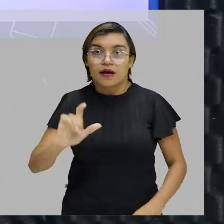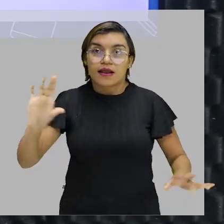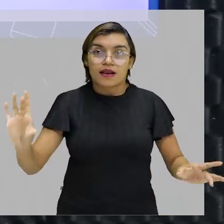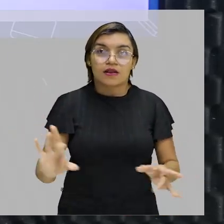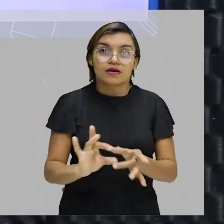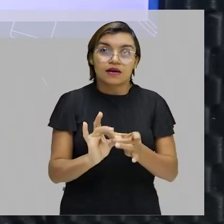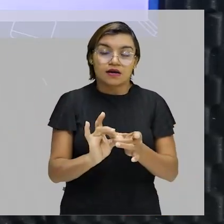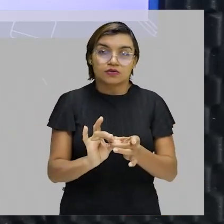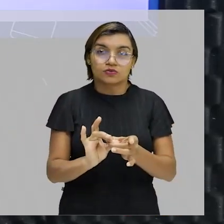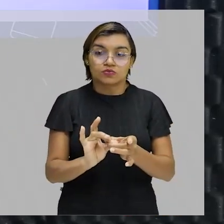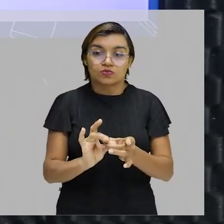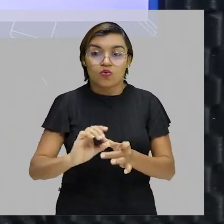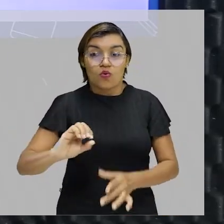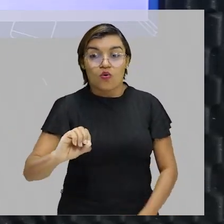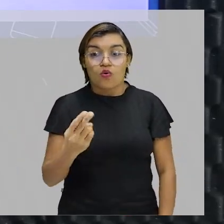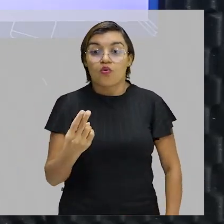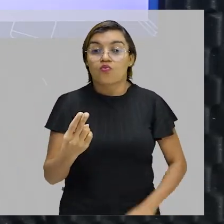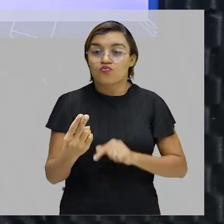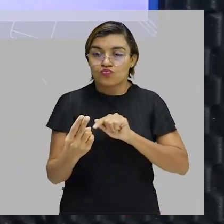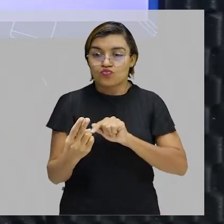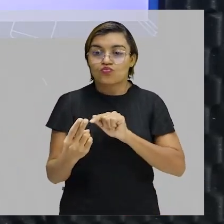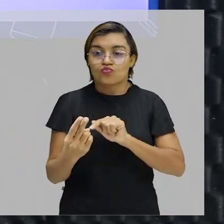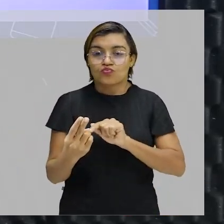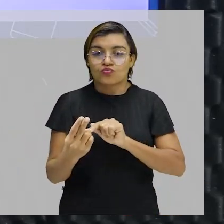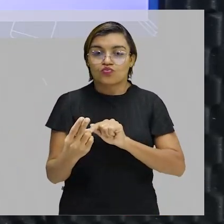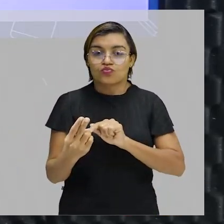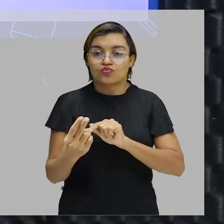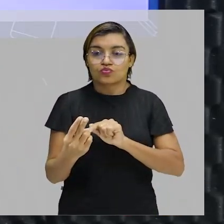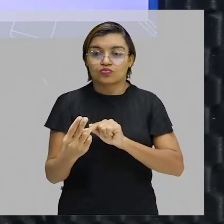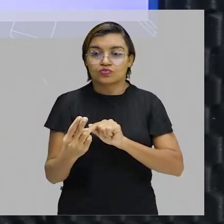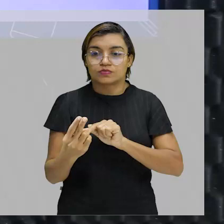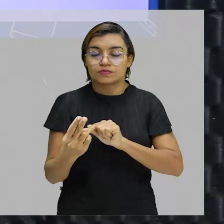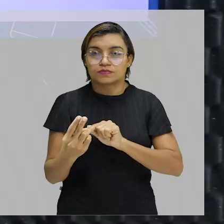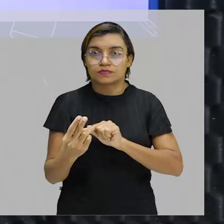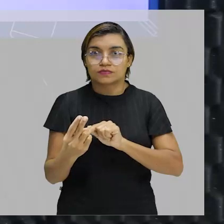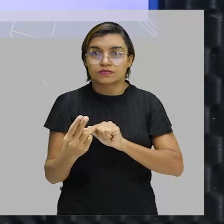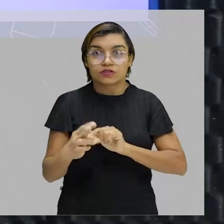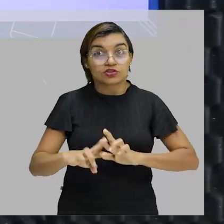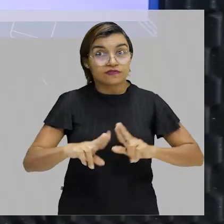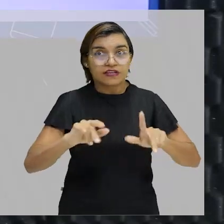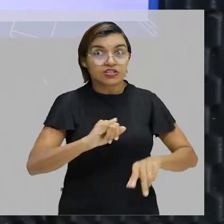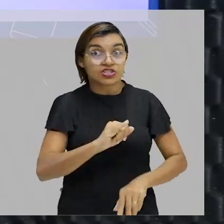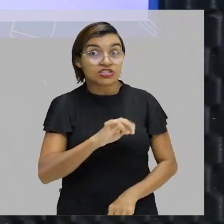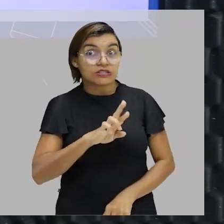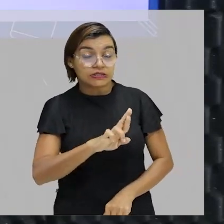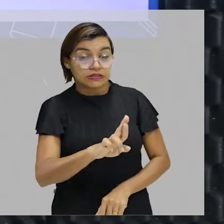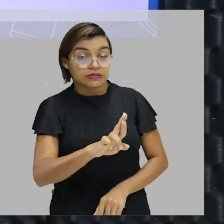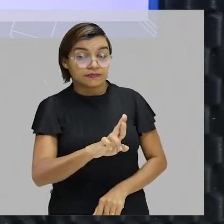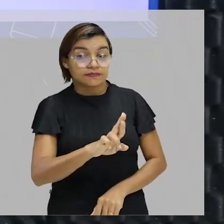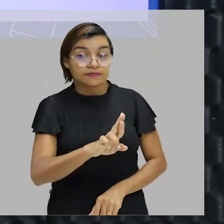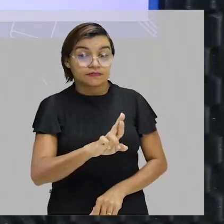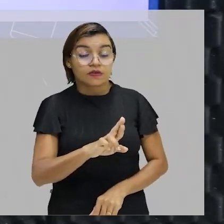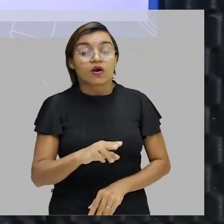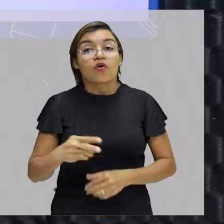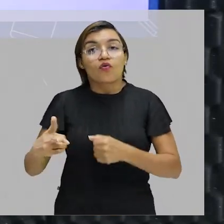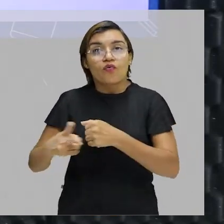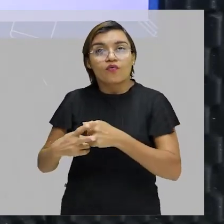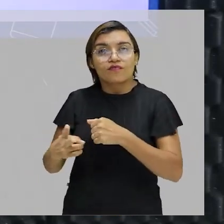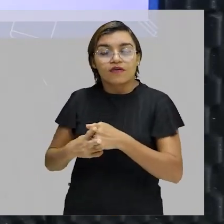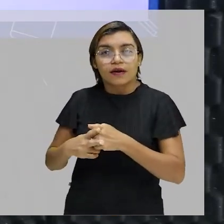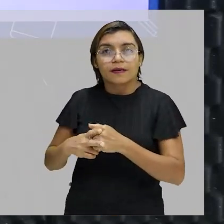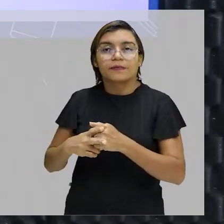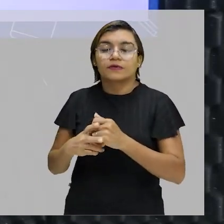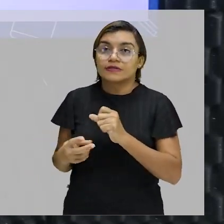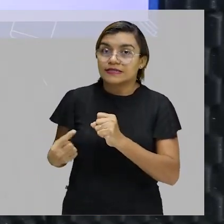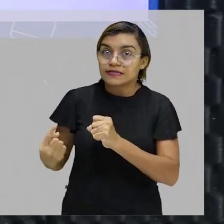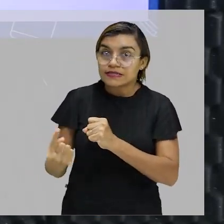conjunção ou, que é uma conjunção alternativa, e não pela conjunção e, que é aditiva, o verbo ficará no singular